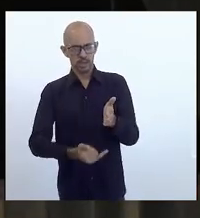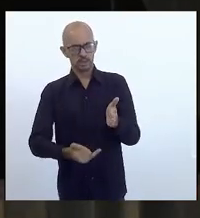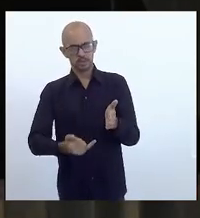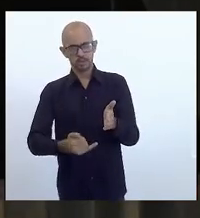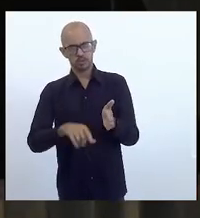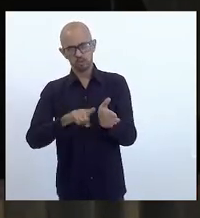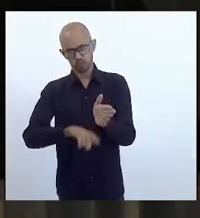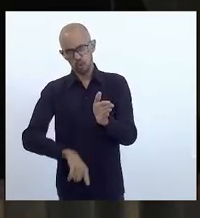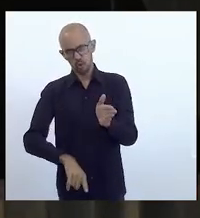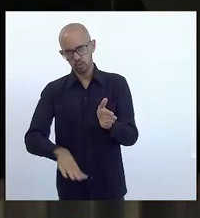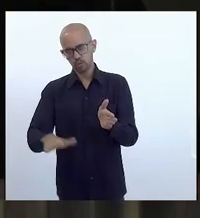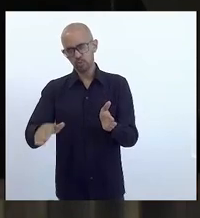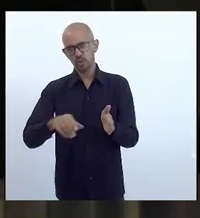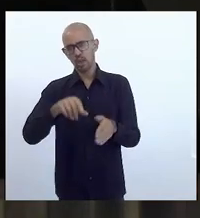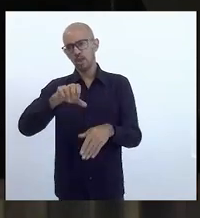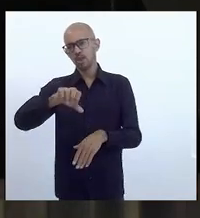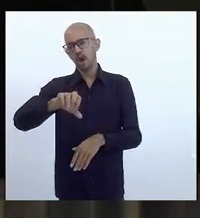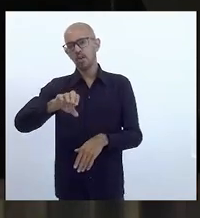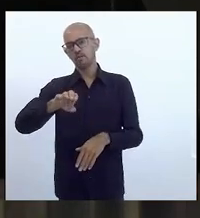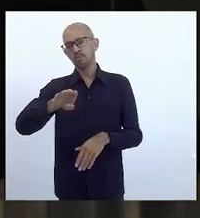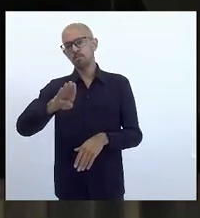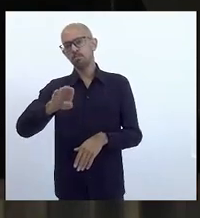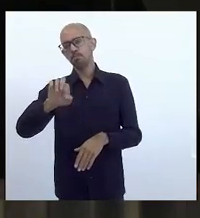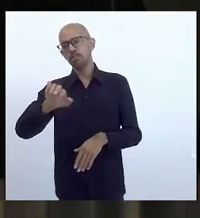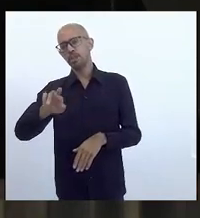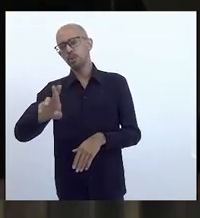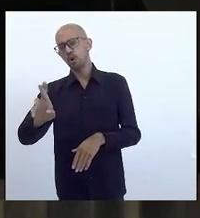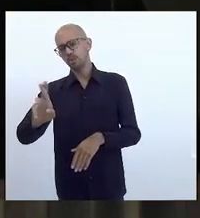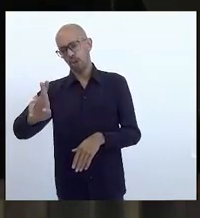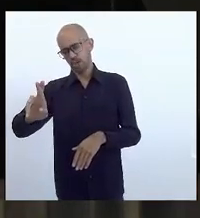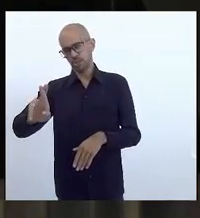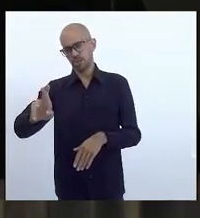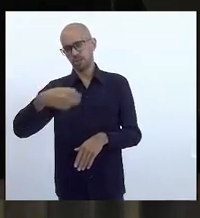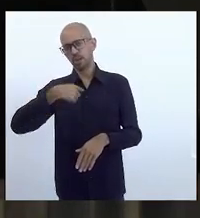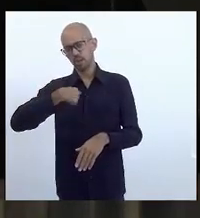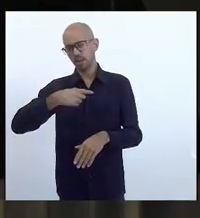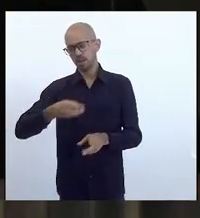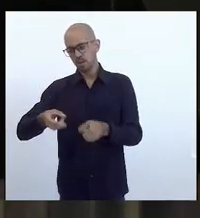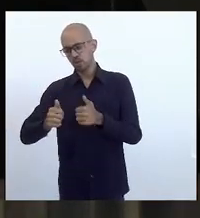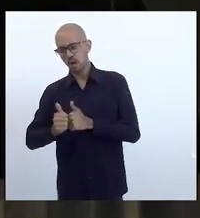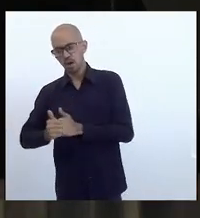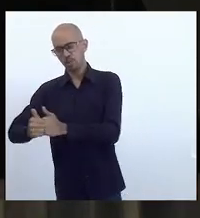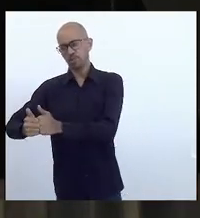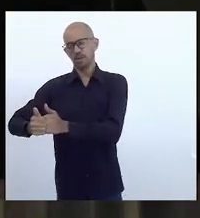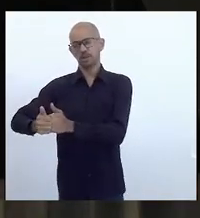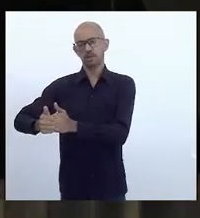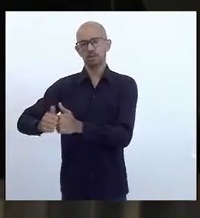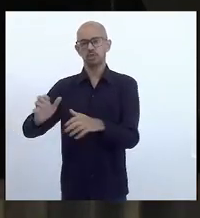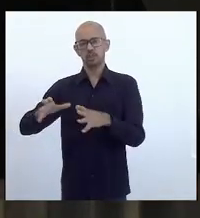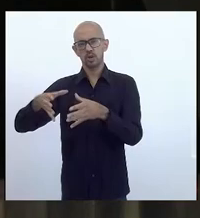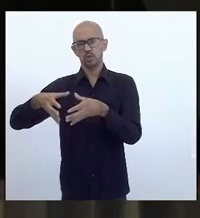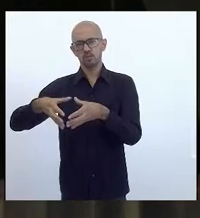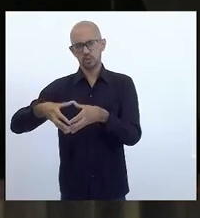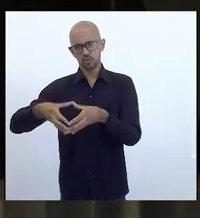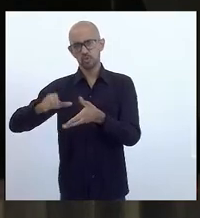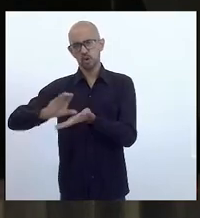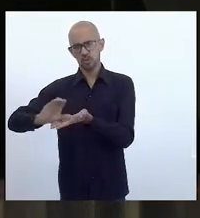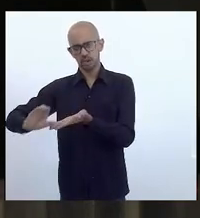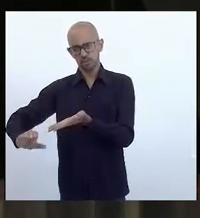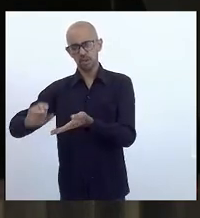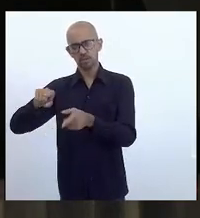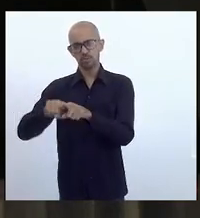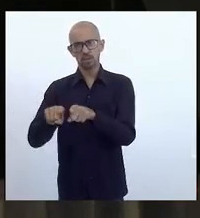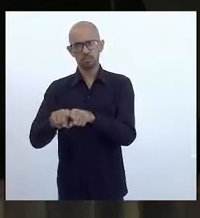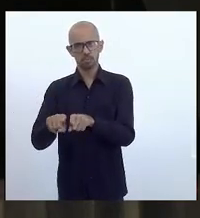valor de 9 bilhões, exatamente porque tenho acompanhado aqui, por ser integrante da Comissão de Orçamento e da Comissão de